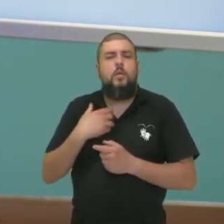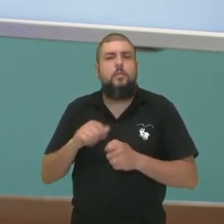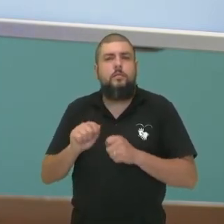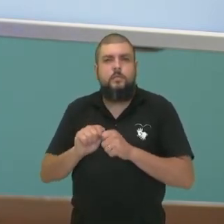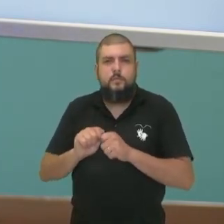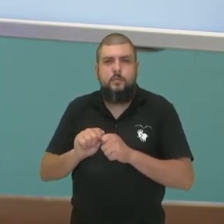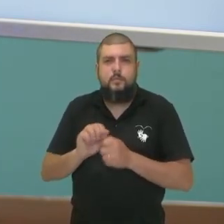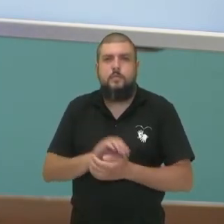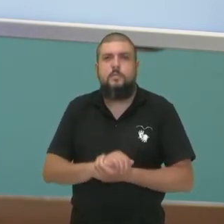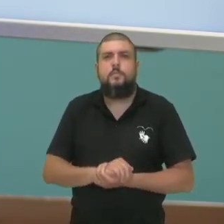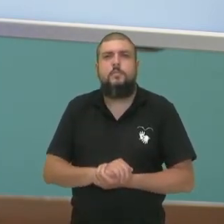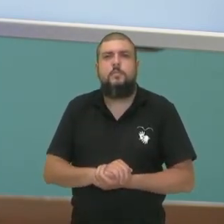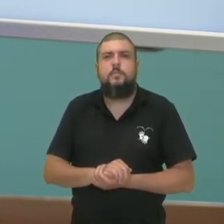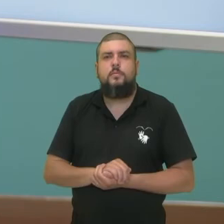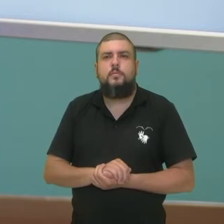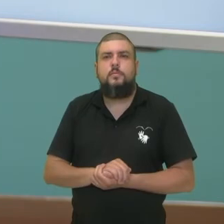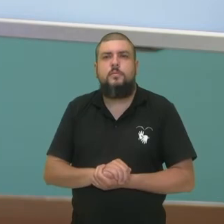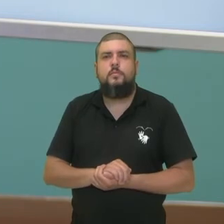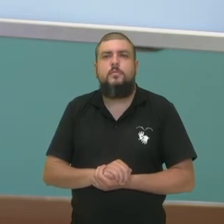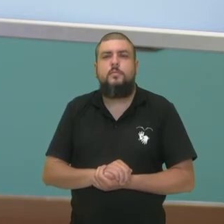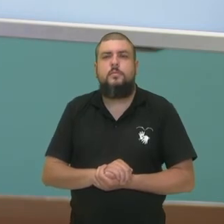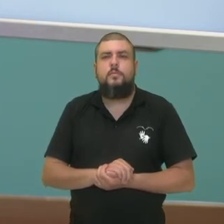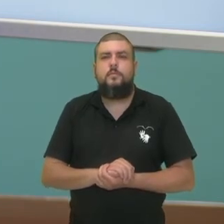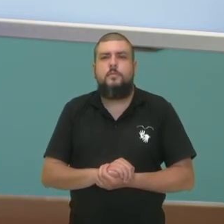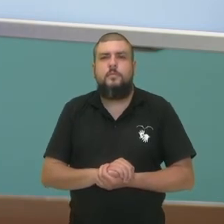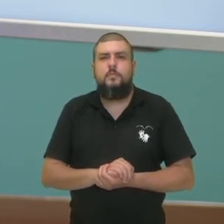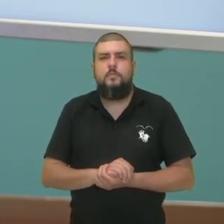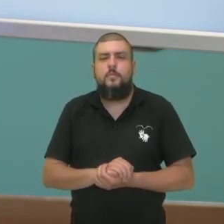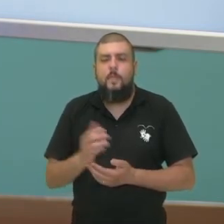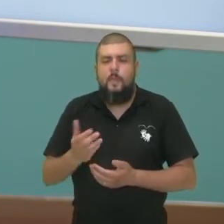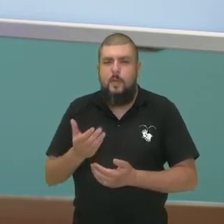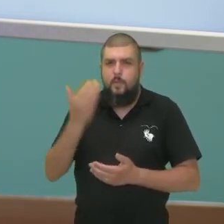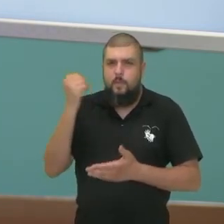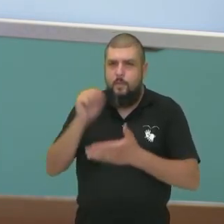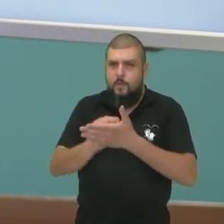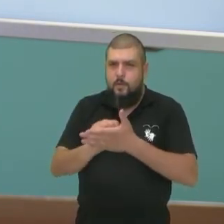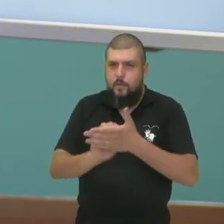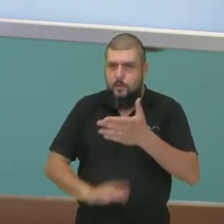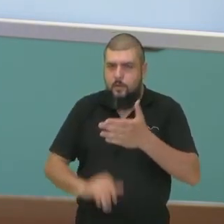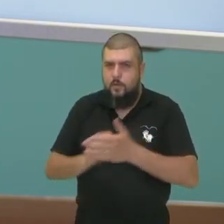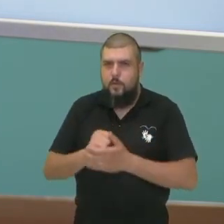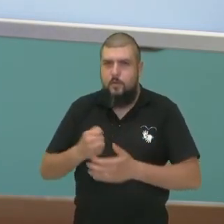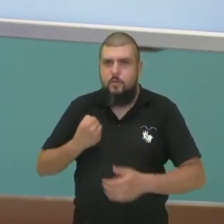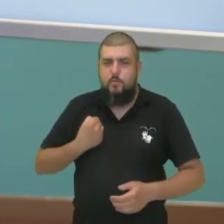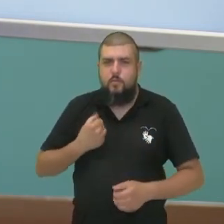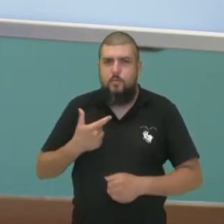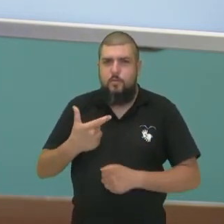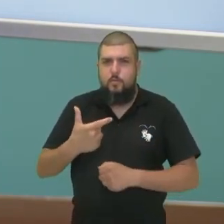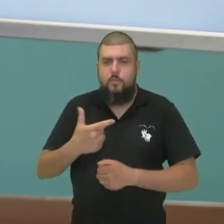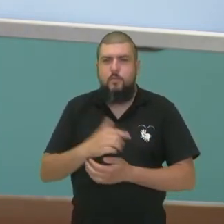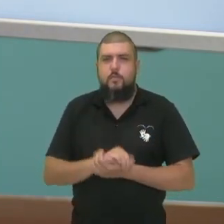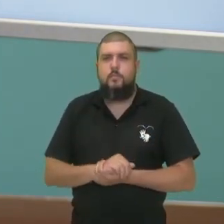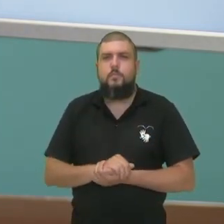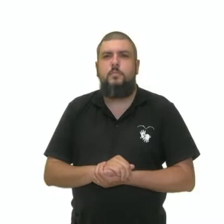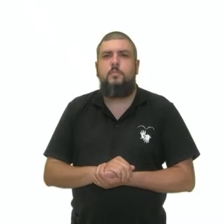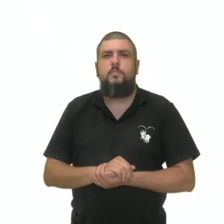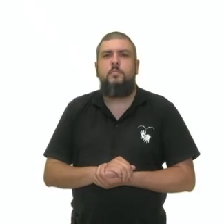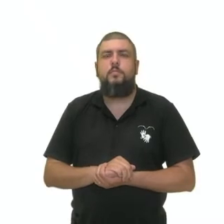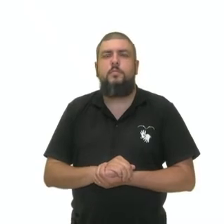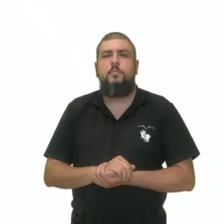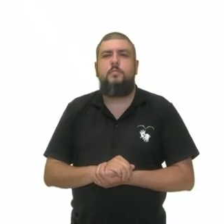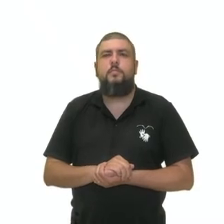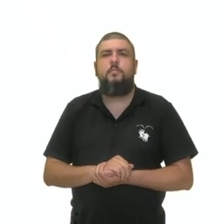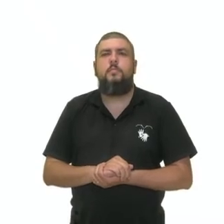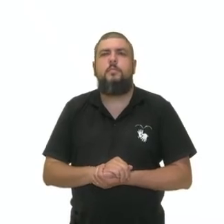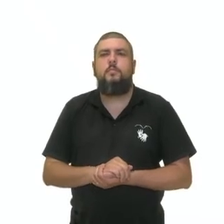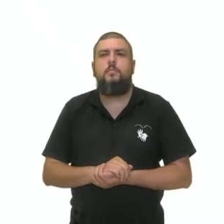fazer. Isso, atividade. Bora lá então na atividade número 2. Acompanhe no slide, fica comigo lá